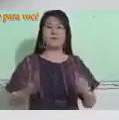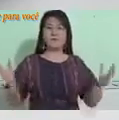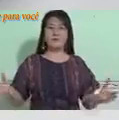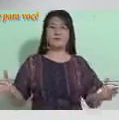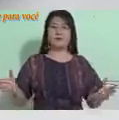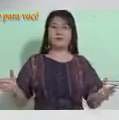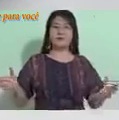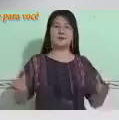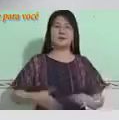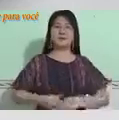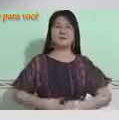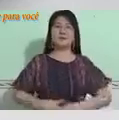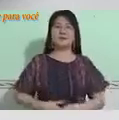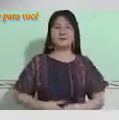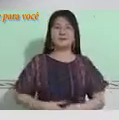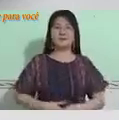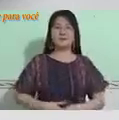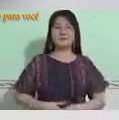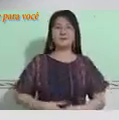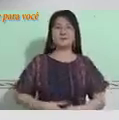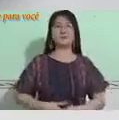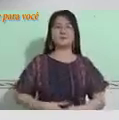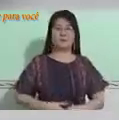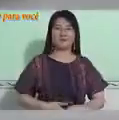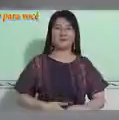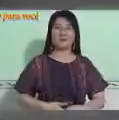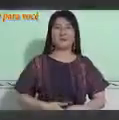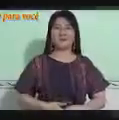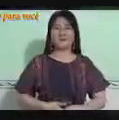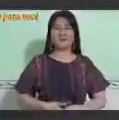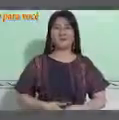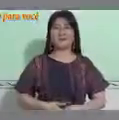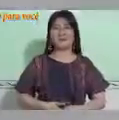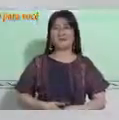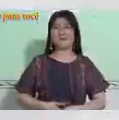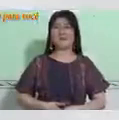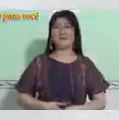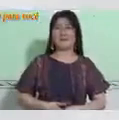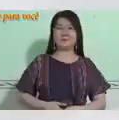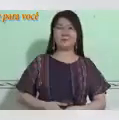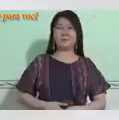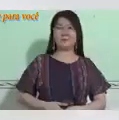eliminar possíveis sujeiras que estejam no interior do nariz, vírgula, agravando os sintomas.